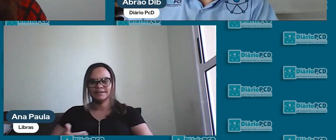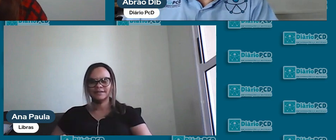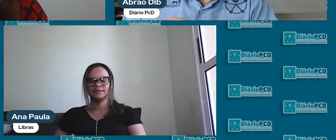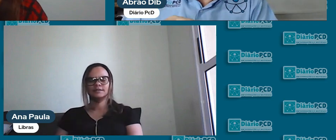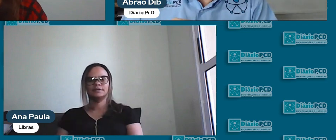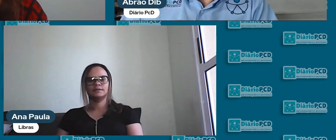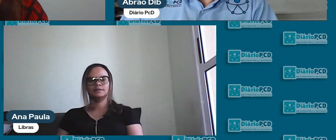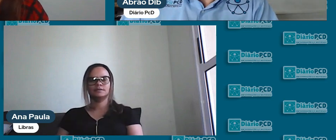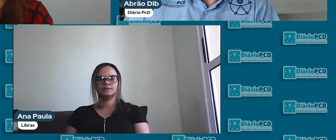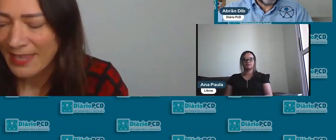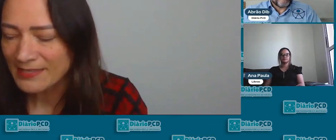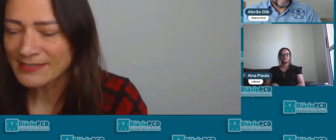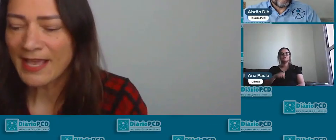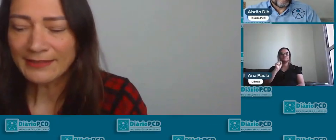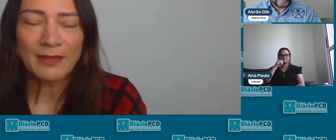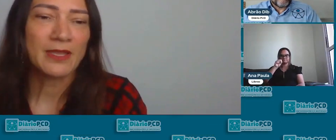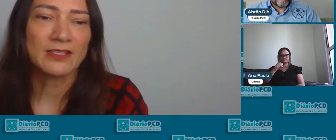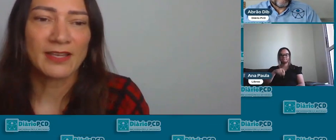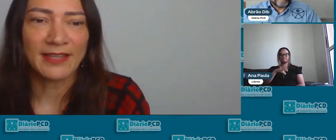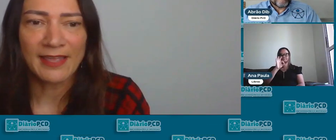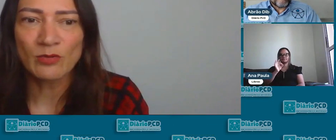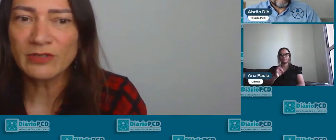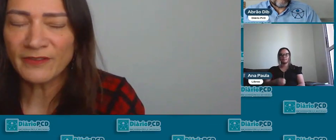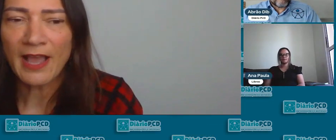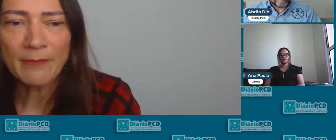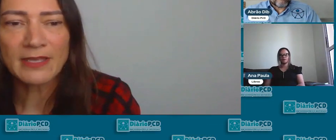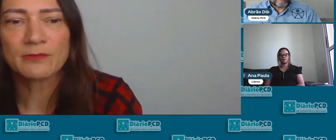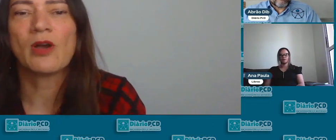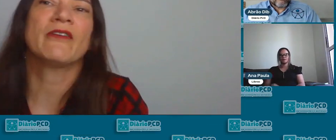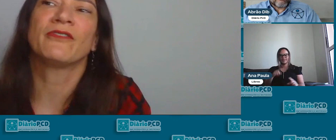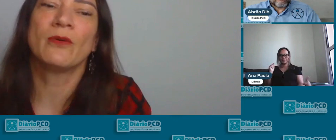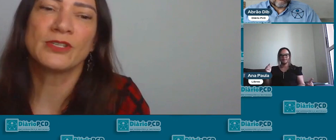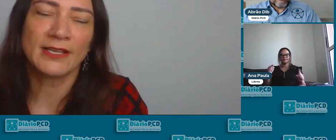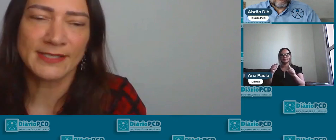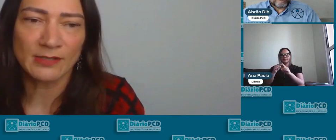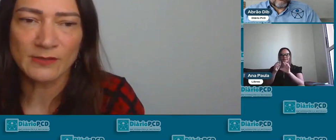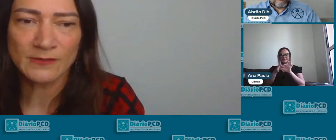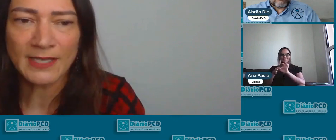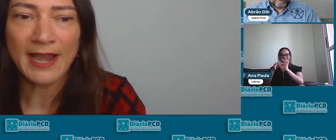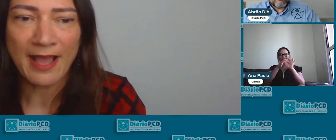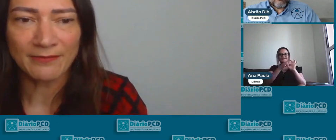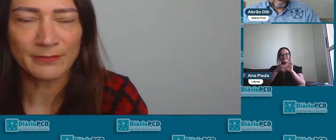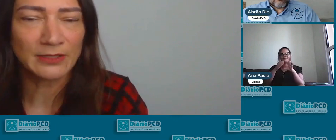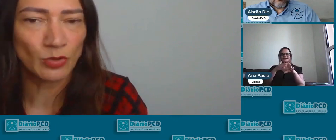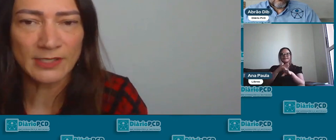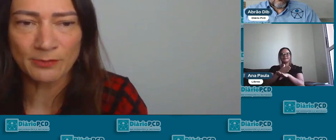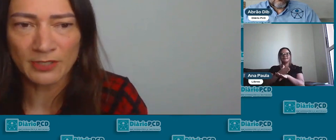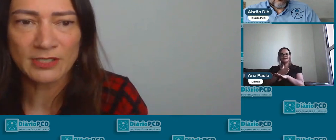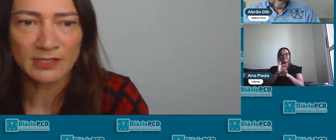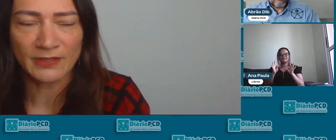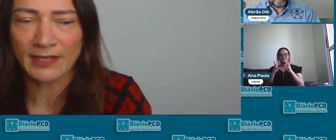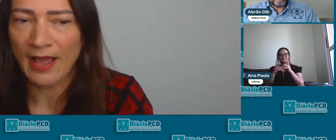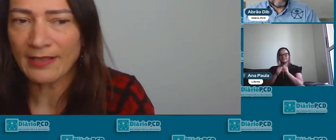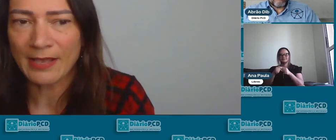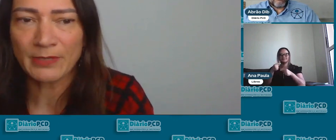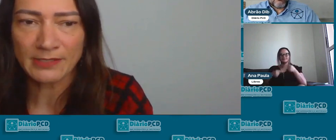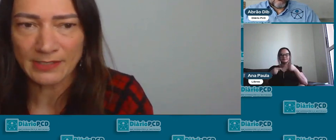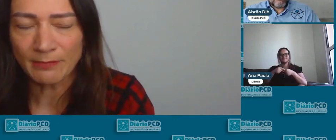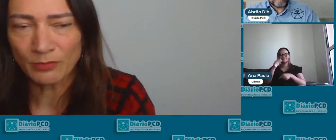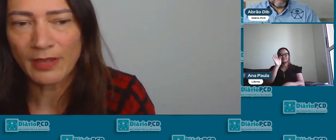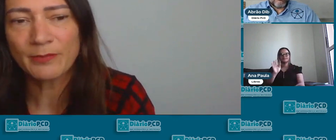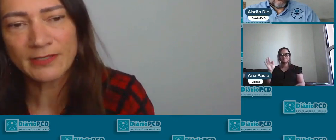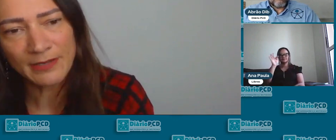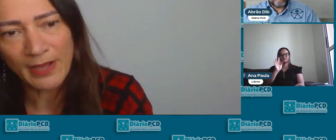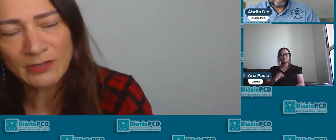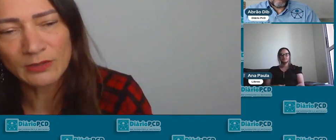isso, doutora Laila? Exatamente, a ideia é unificar mesmo. A forma de acesso será para todas as políticas federais, a